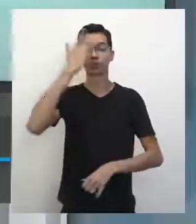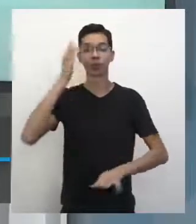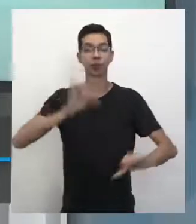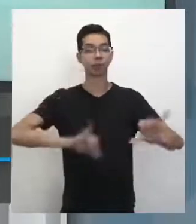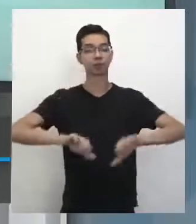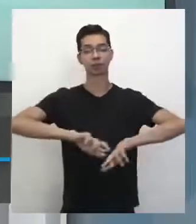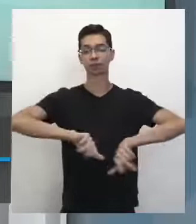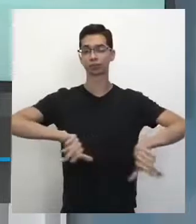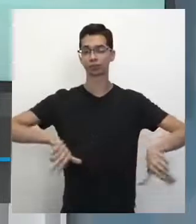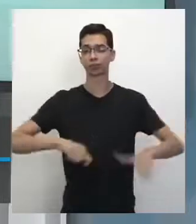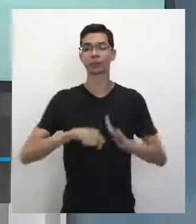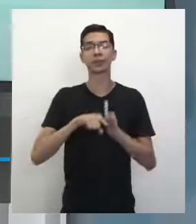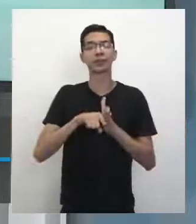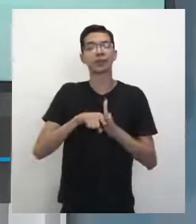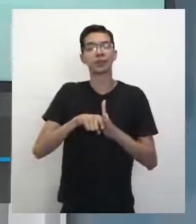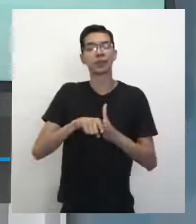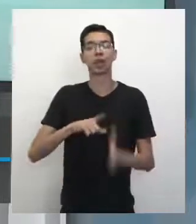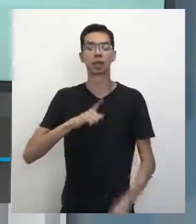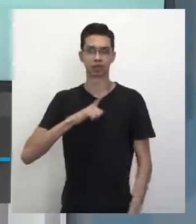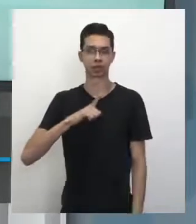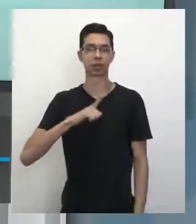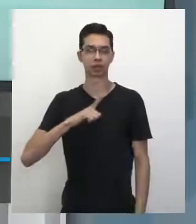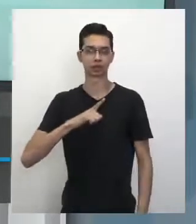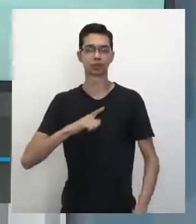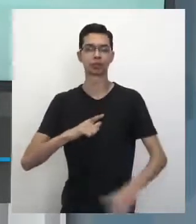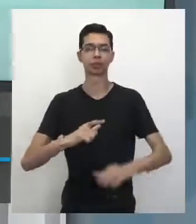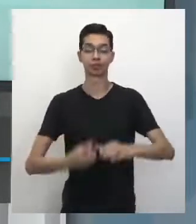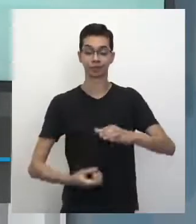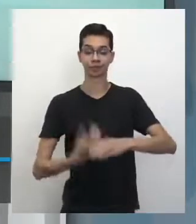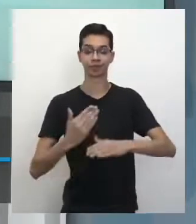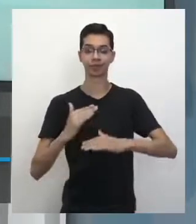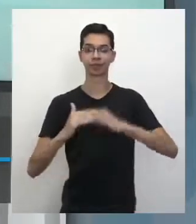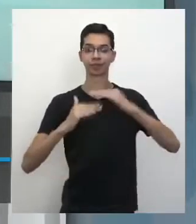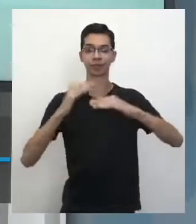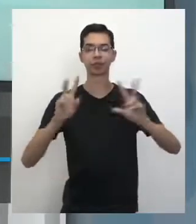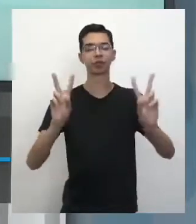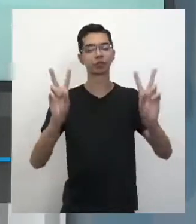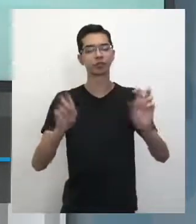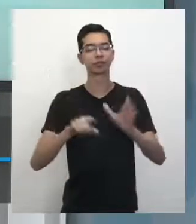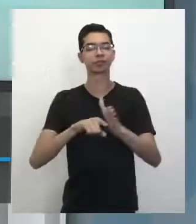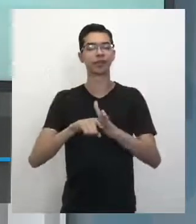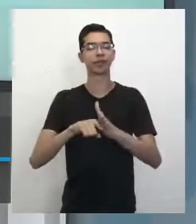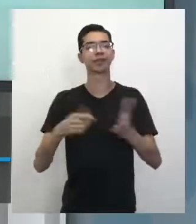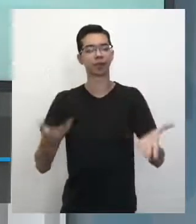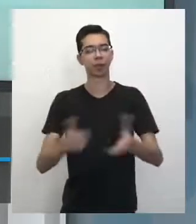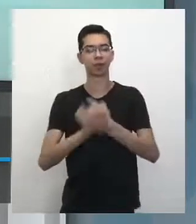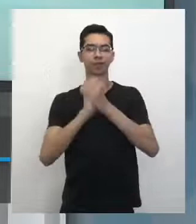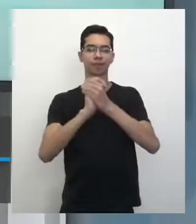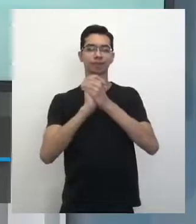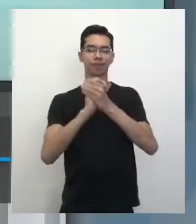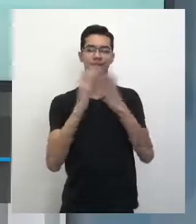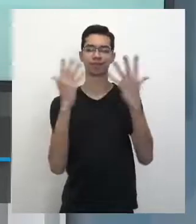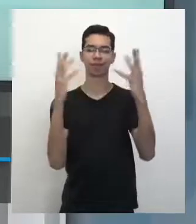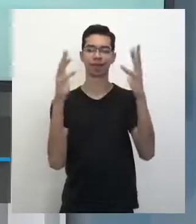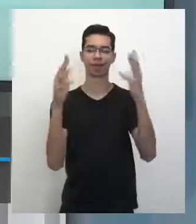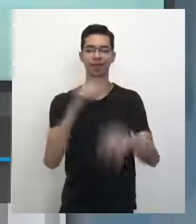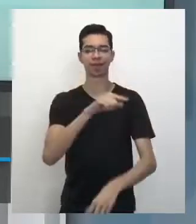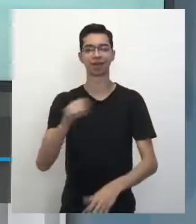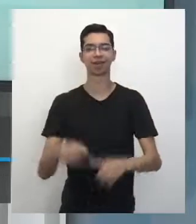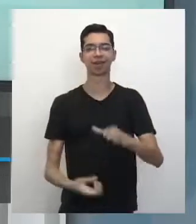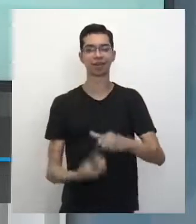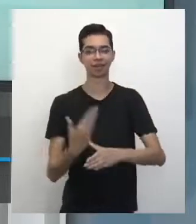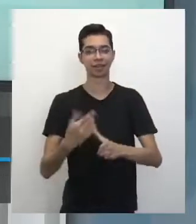geral, né, foram amigos meus que desenvolveram aí esse tipo de pesquisa. Então, legal, parabéns para vocês aí que